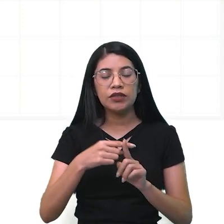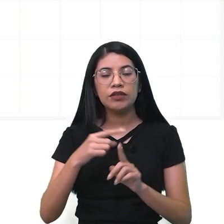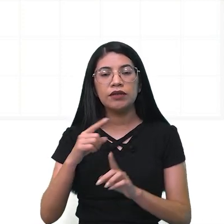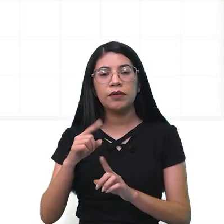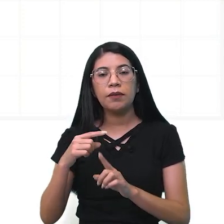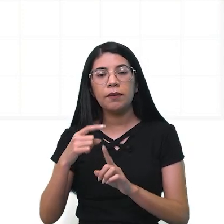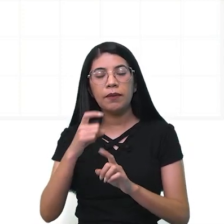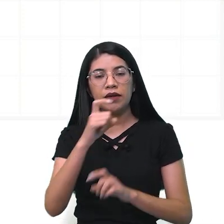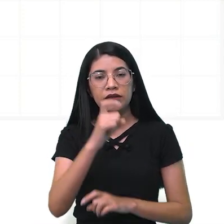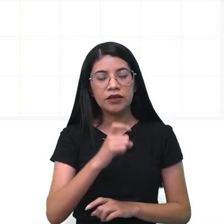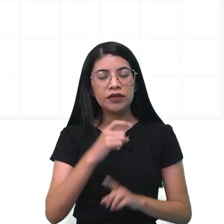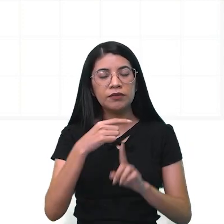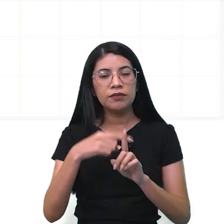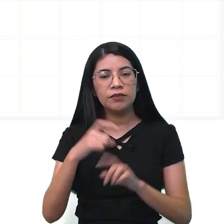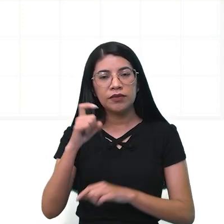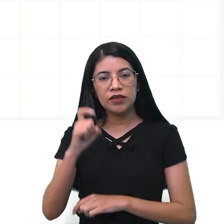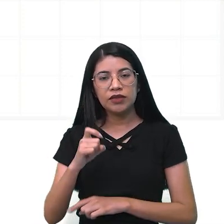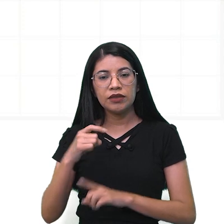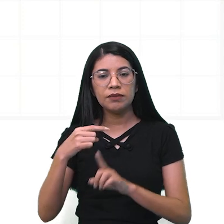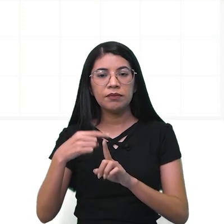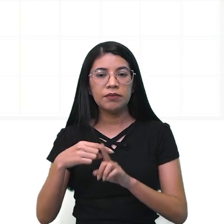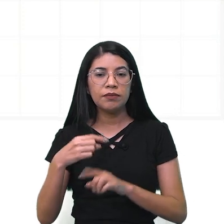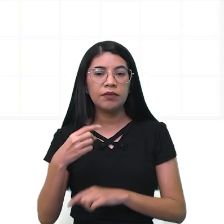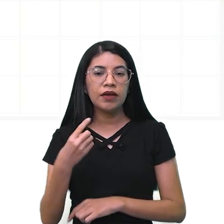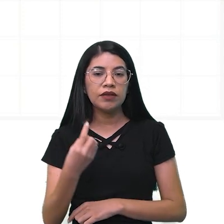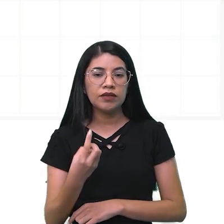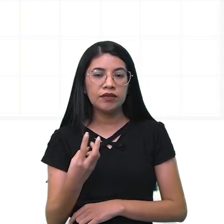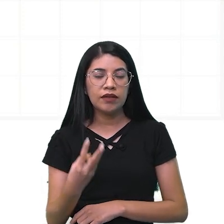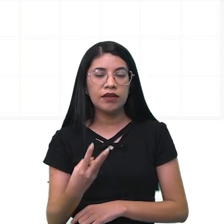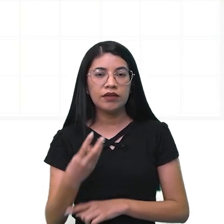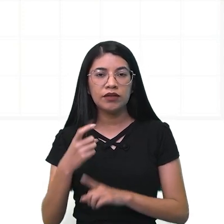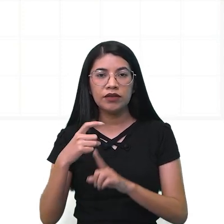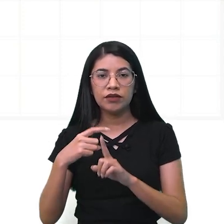dar 2x, com mais um x, 3x.